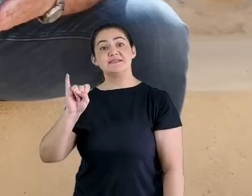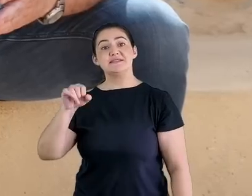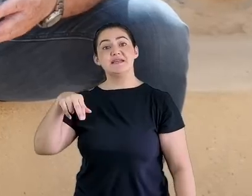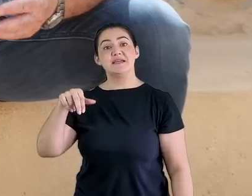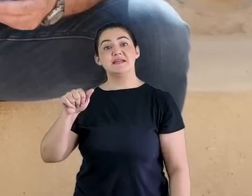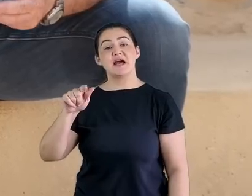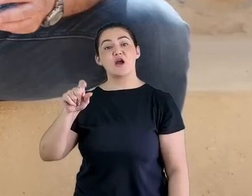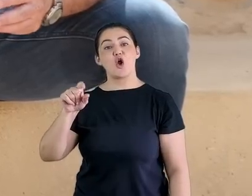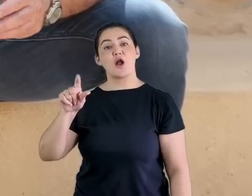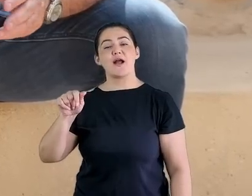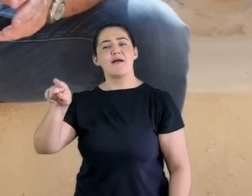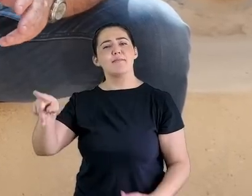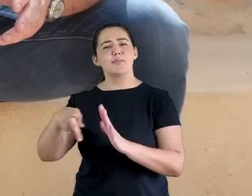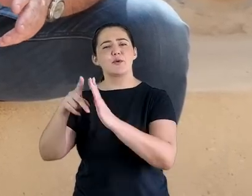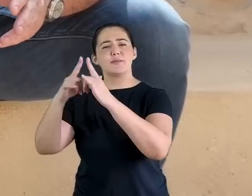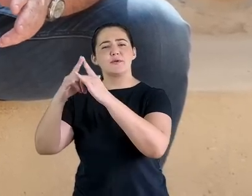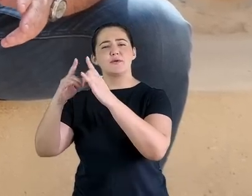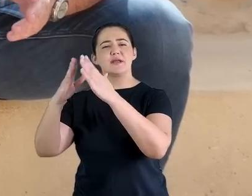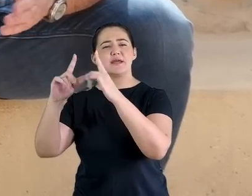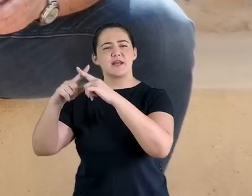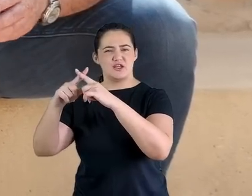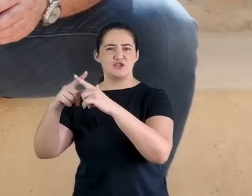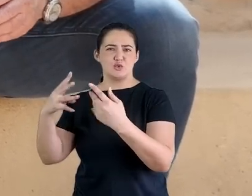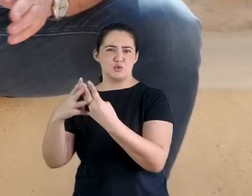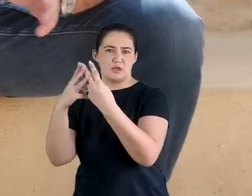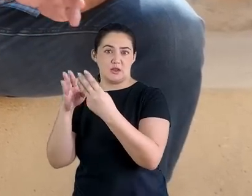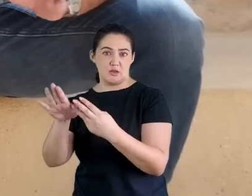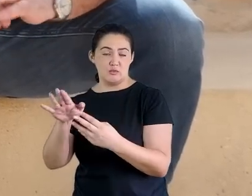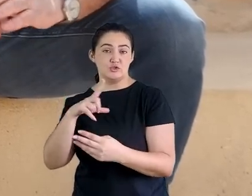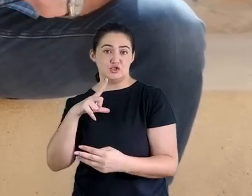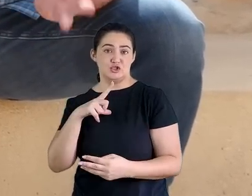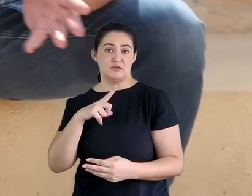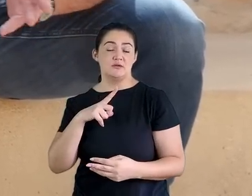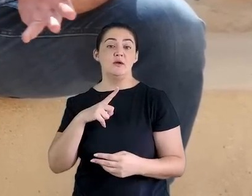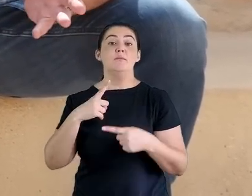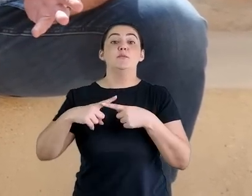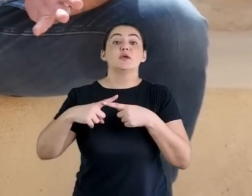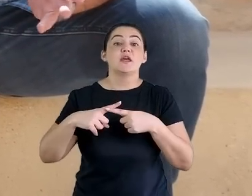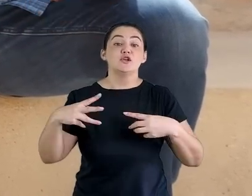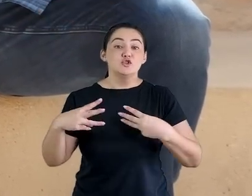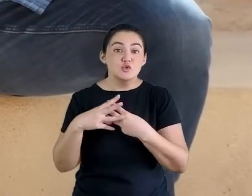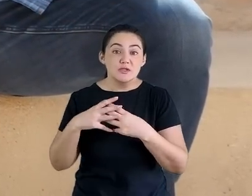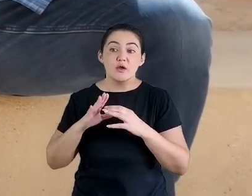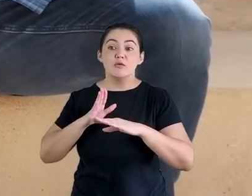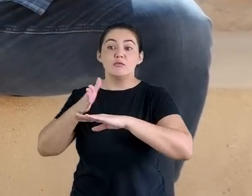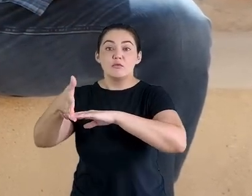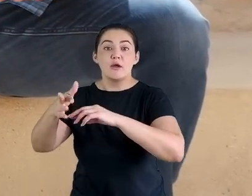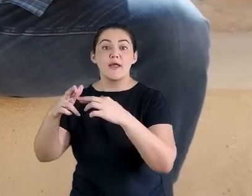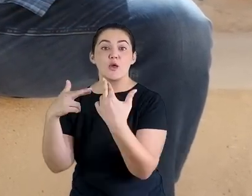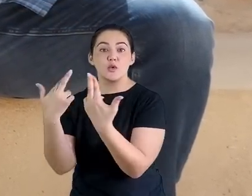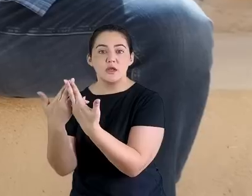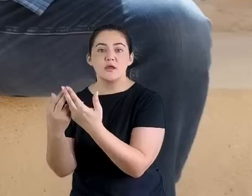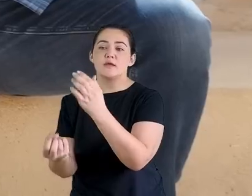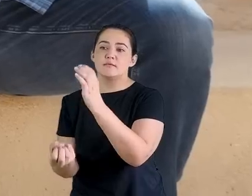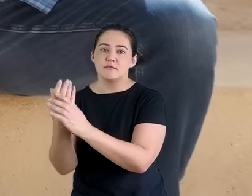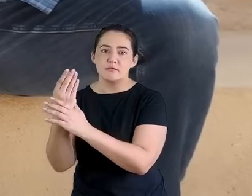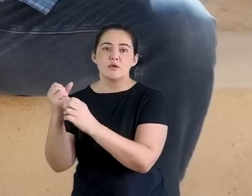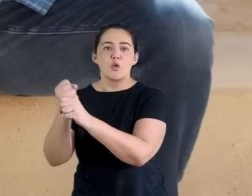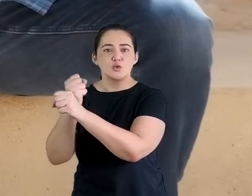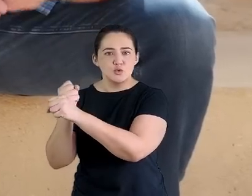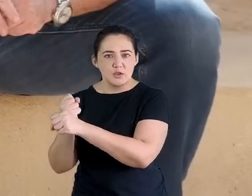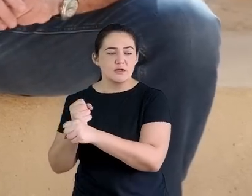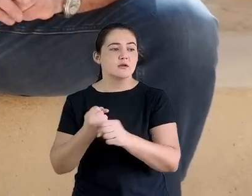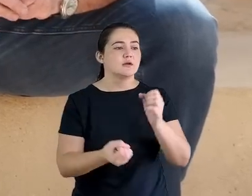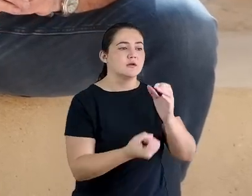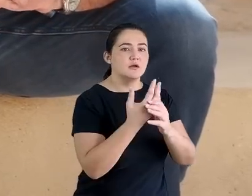do templo. E provavelmente durante esse tempo serviu como centro comunitário para a comunidade da cidade ou da